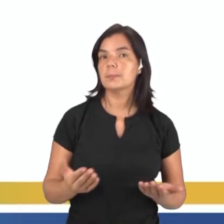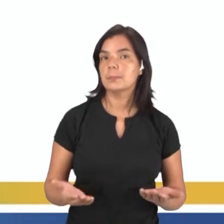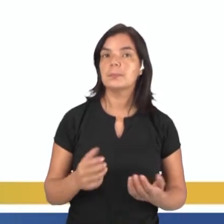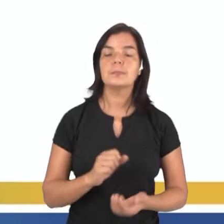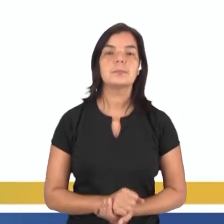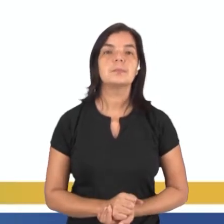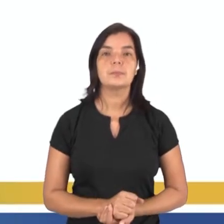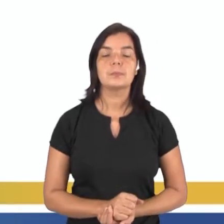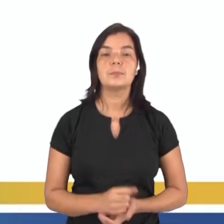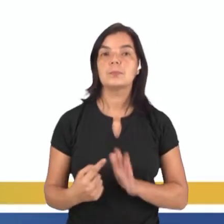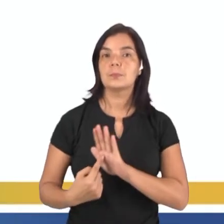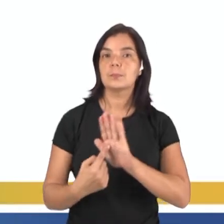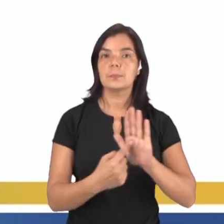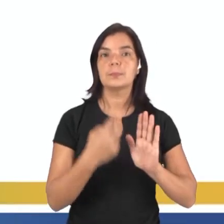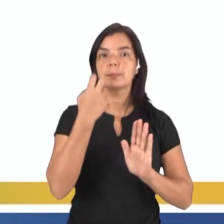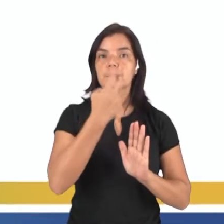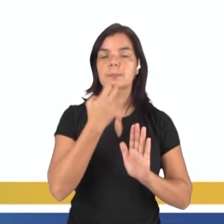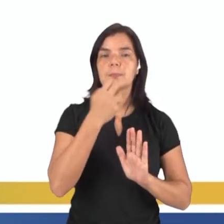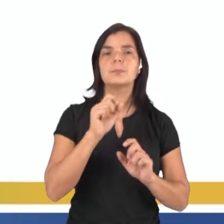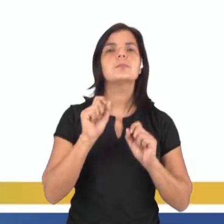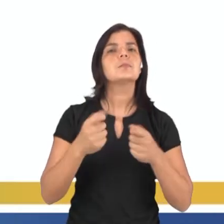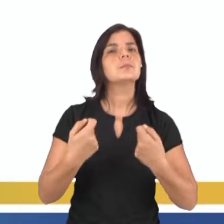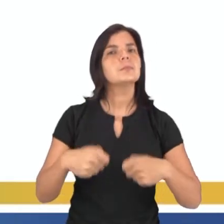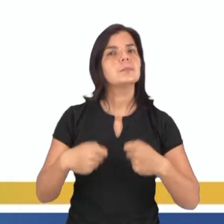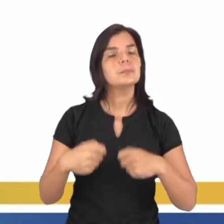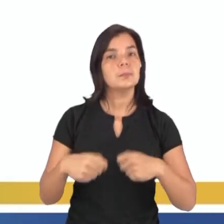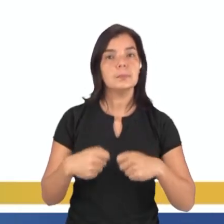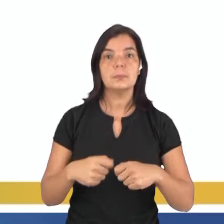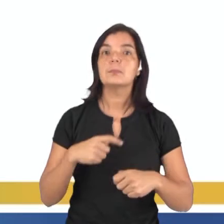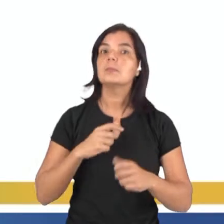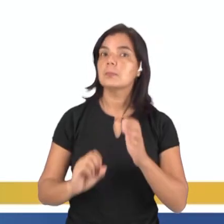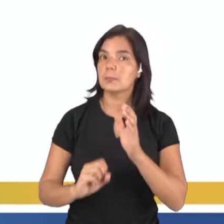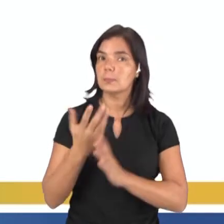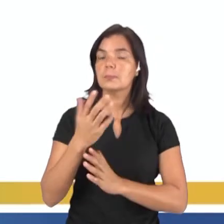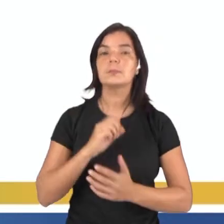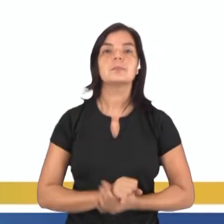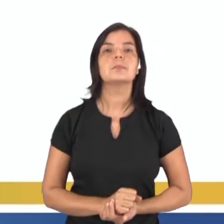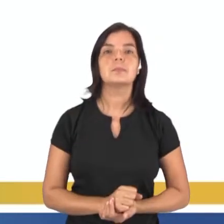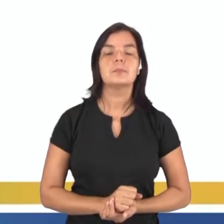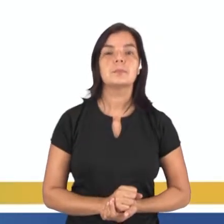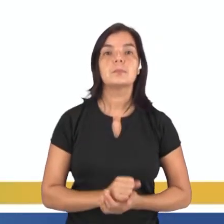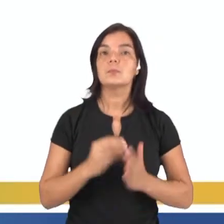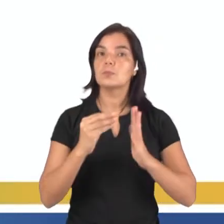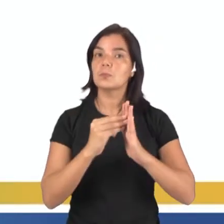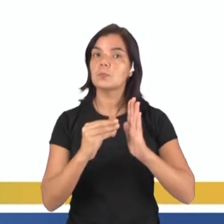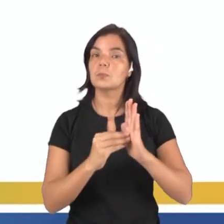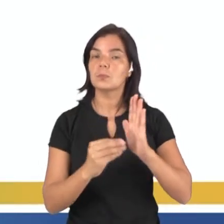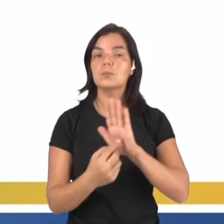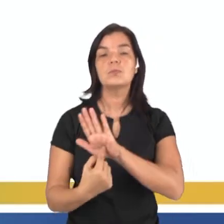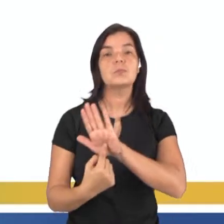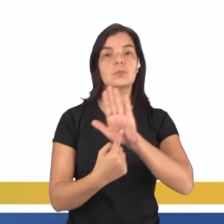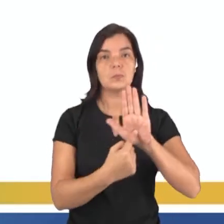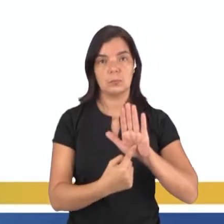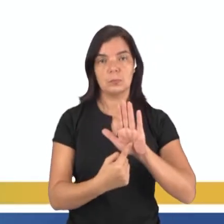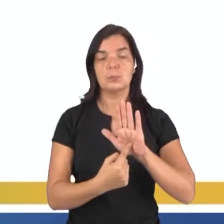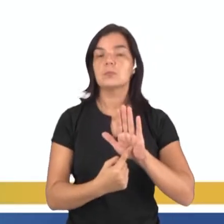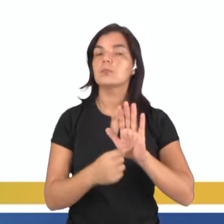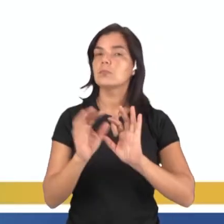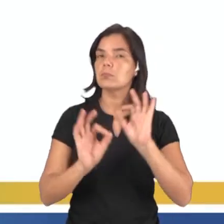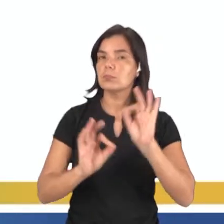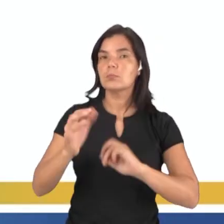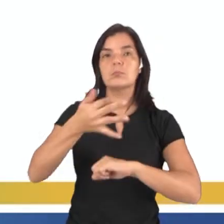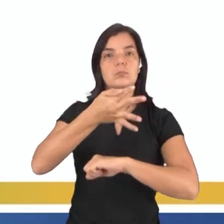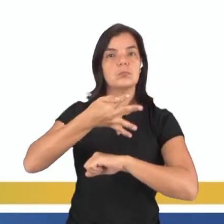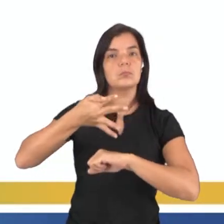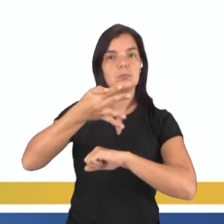Então, sobre a apresentação oral, o que é preciso considerar para realizá-la? Quanto ao estilo, uma apresentação oral é